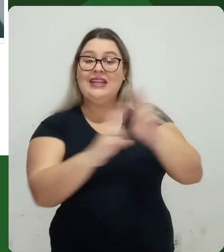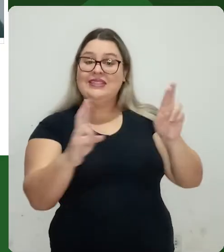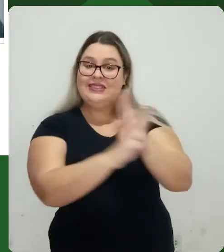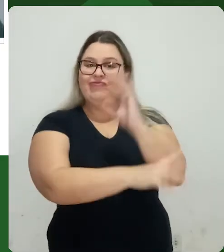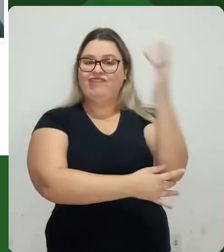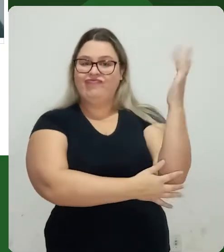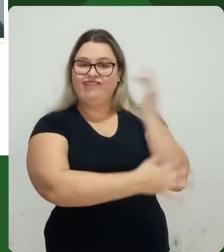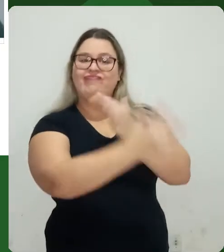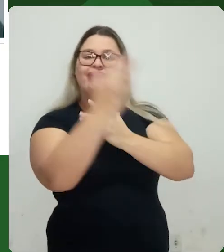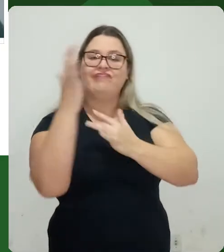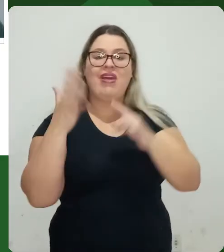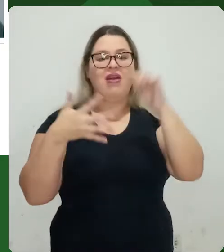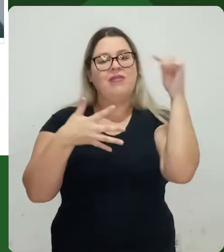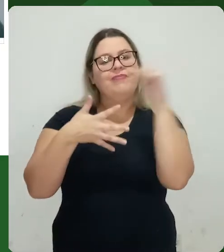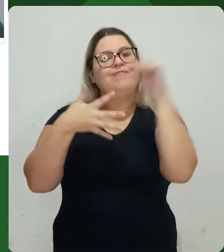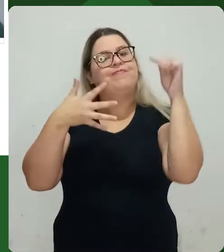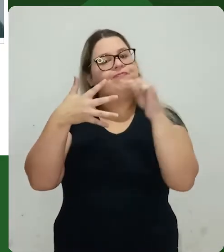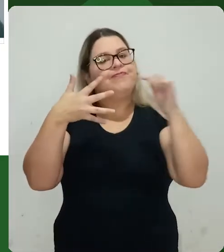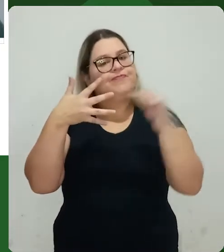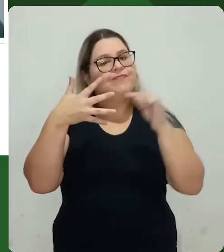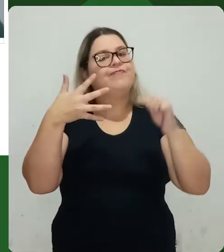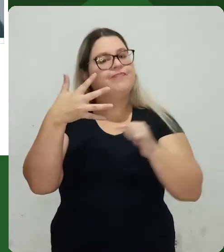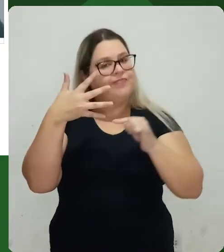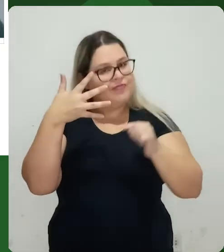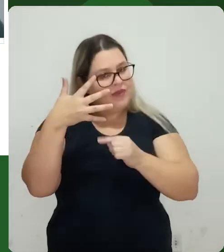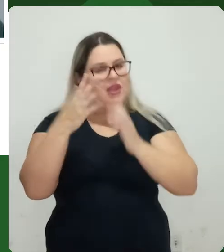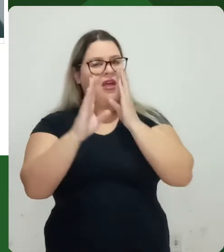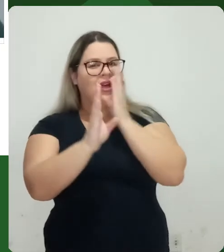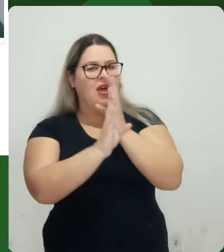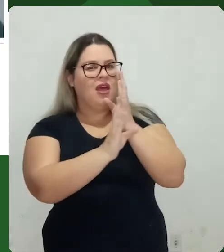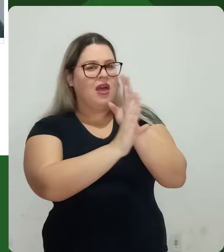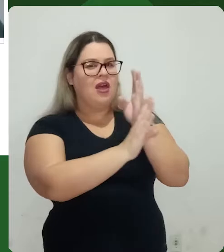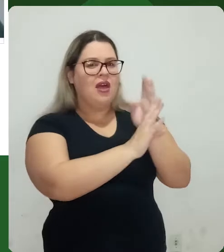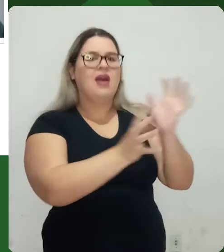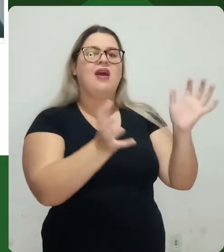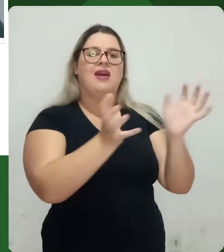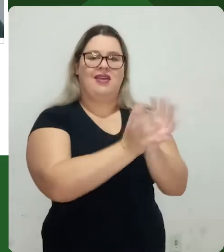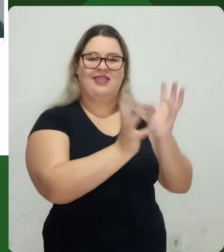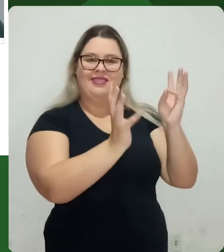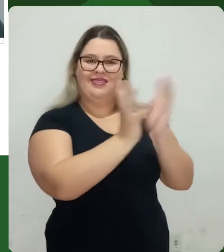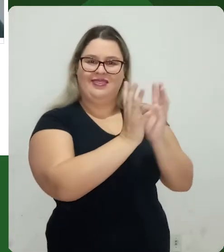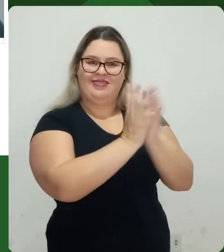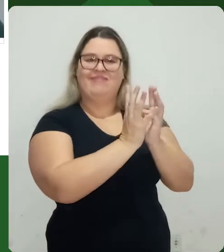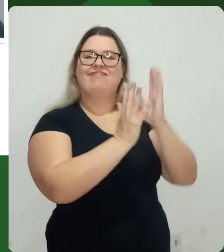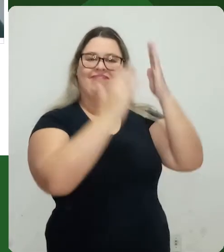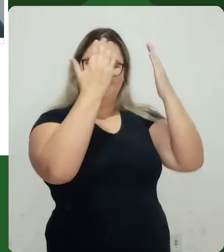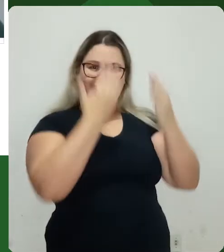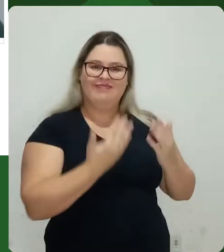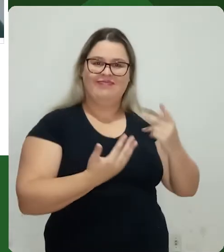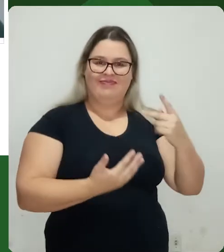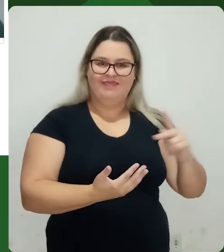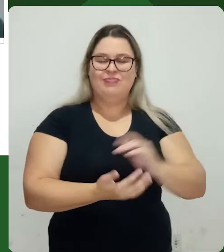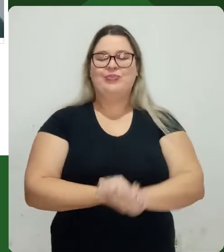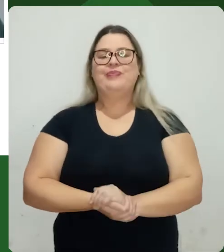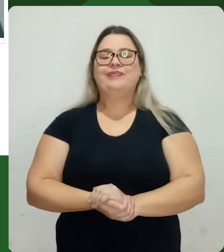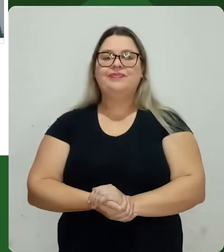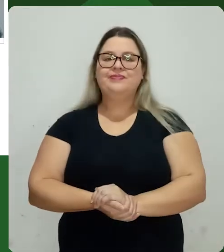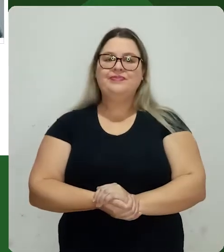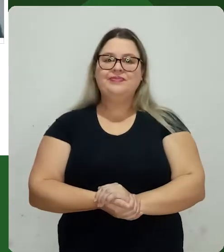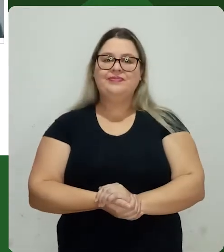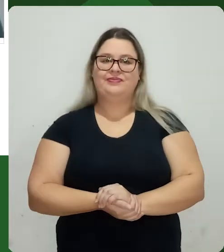E a forma de relacionar-se com o meio ambiente. Então, esses são elementos que a gente procura identificar quando a gente analisa a cultura